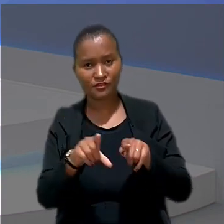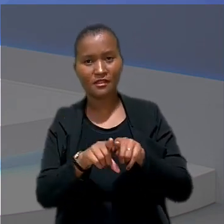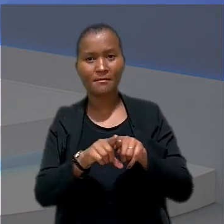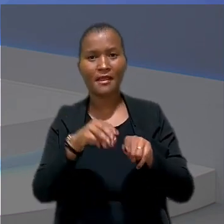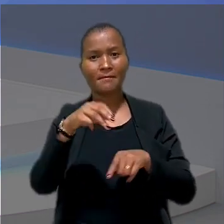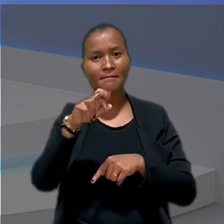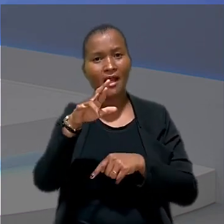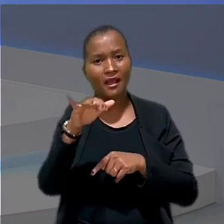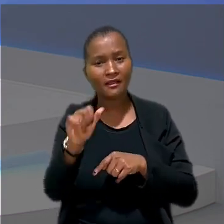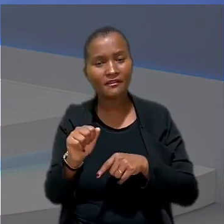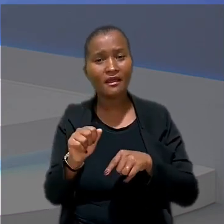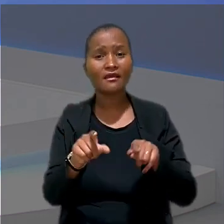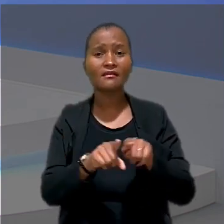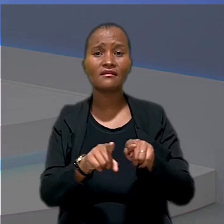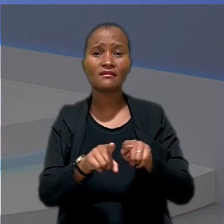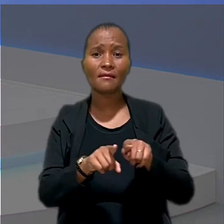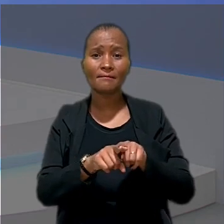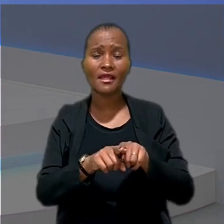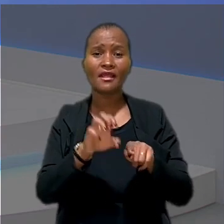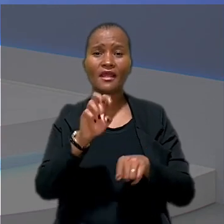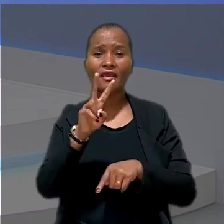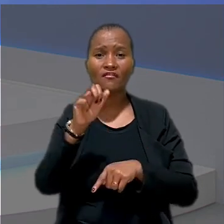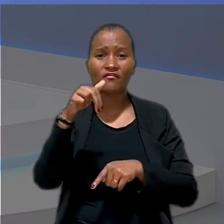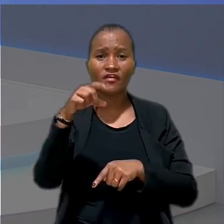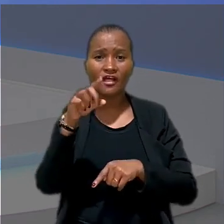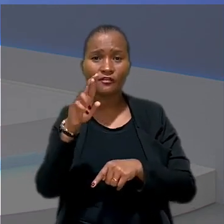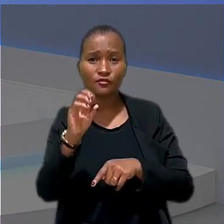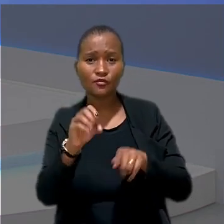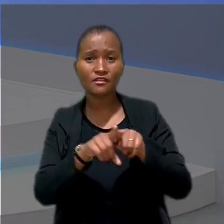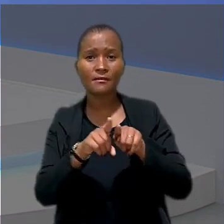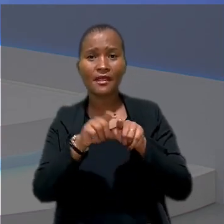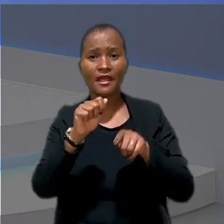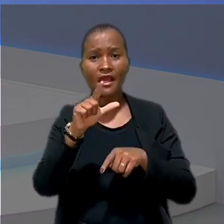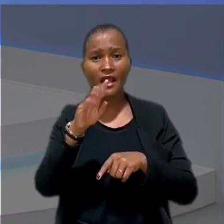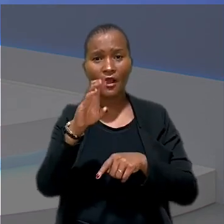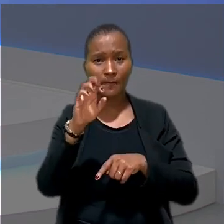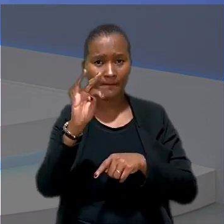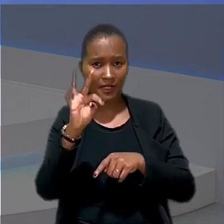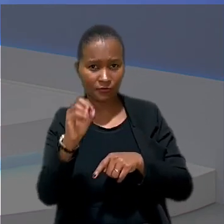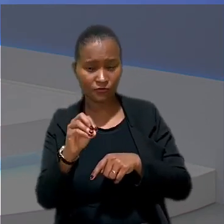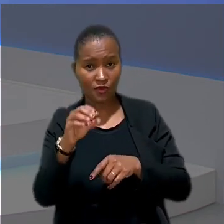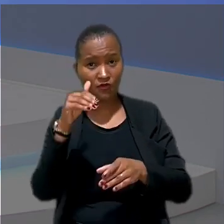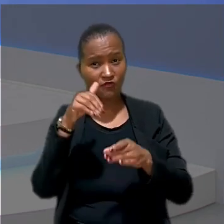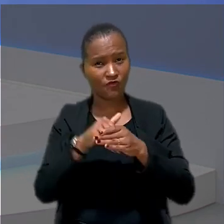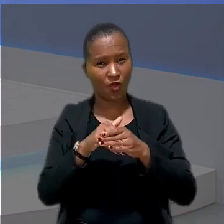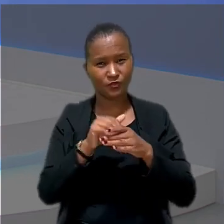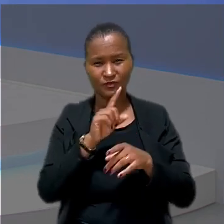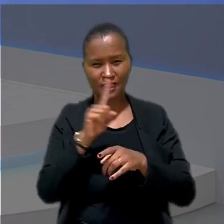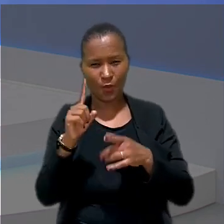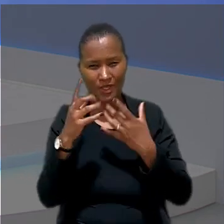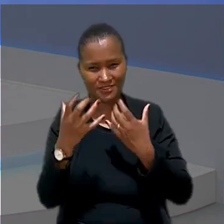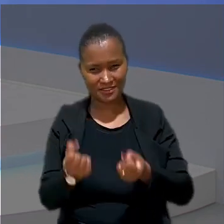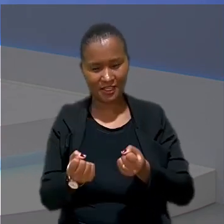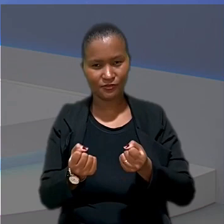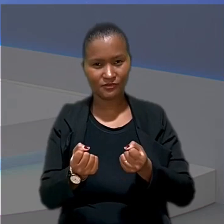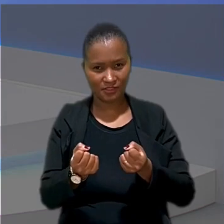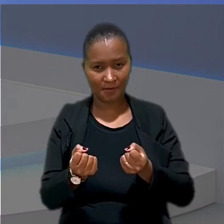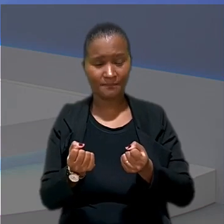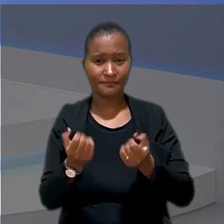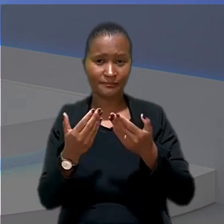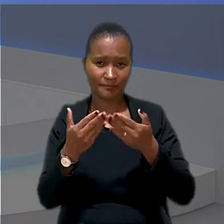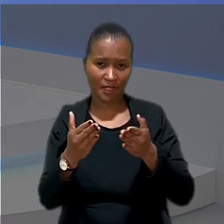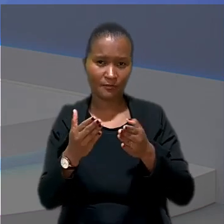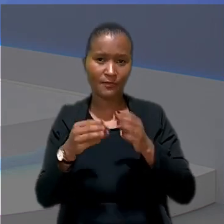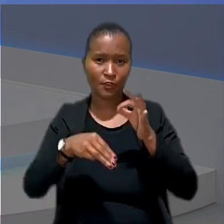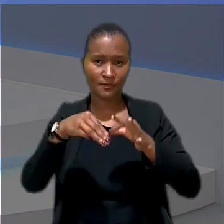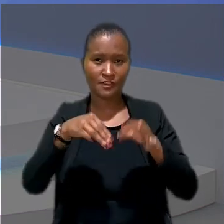a ministra Maria Helena Malman e os ministros Evandro Valadão e Alberto Balazeiro. Já o voto divergente, aberto pelo